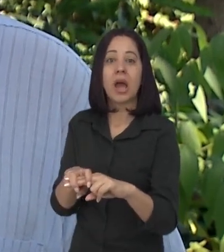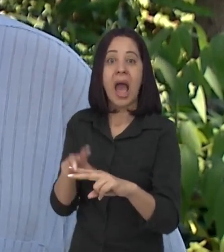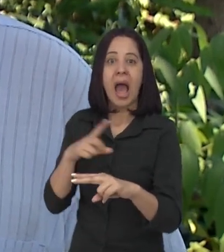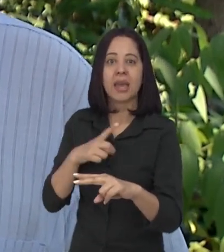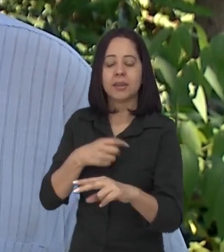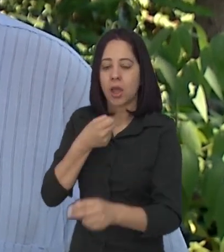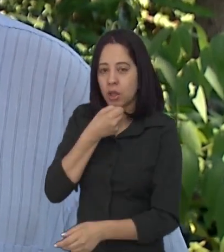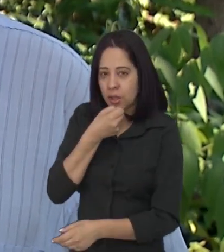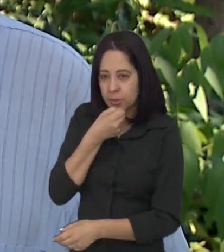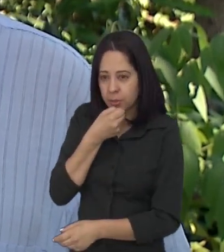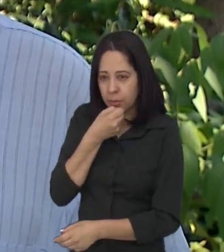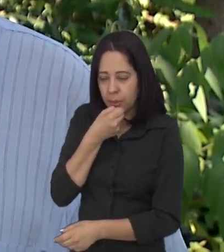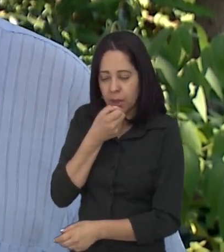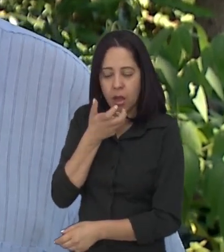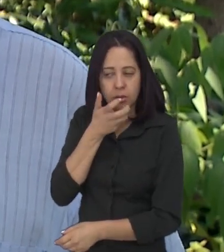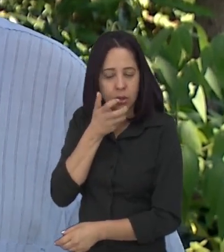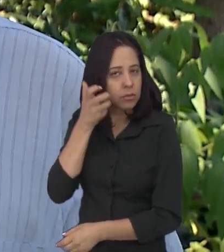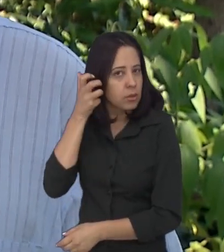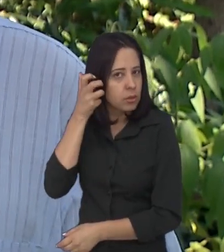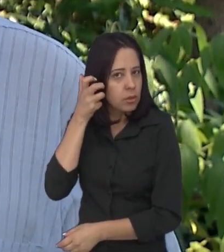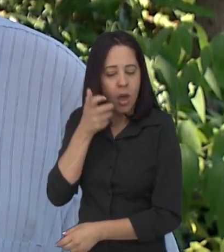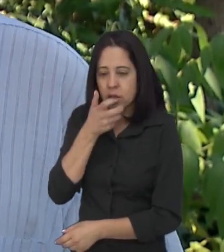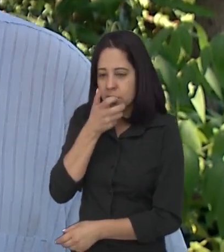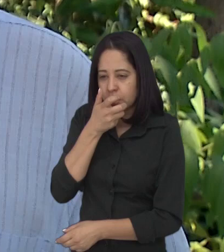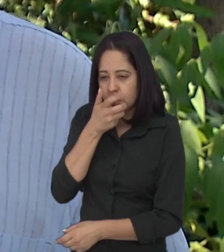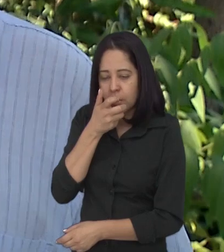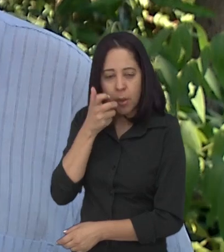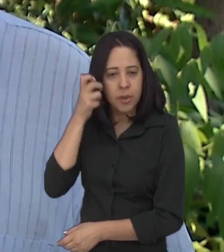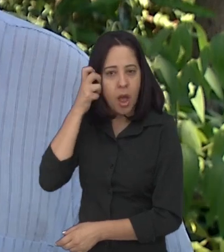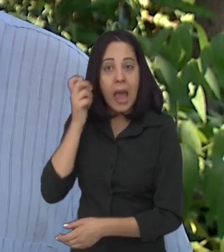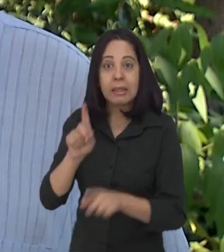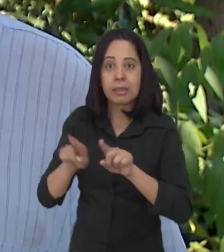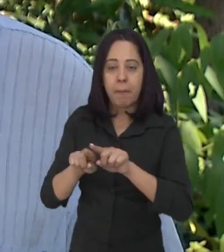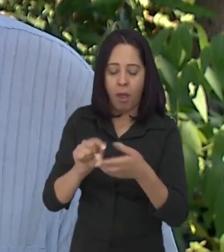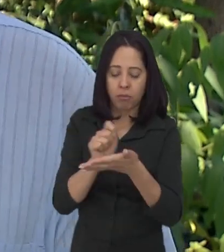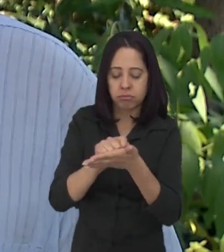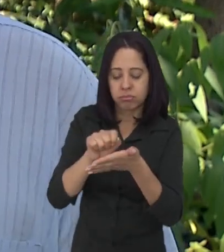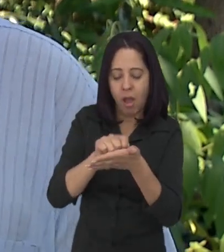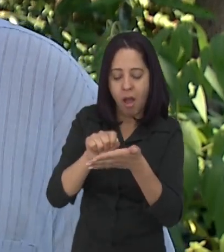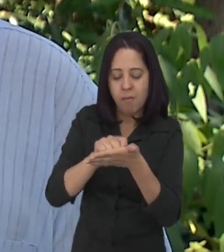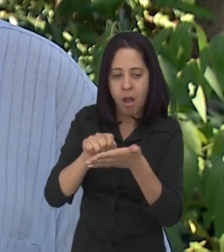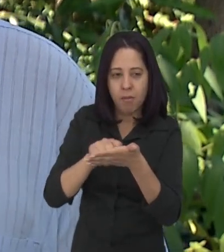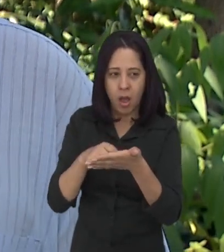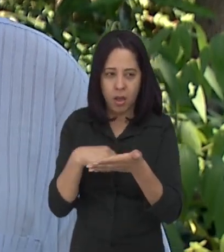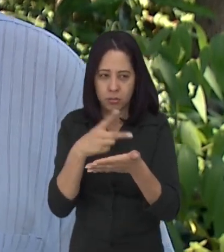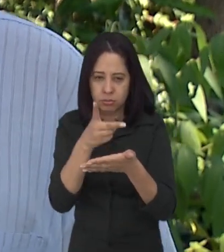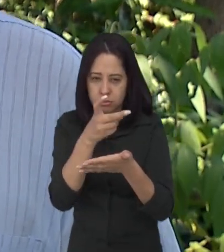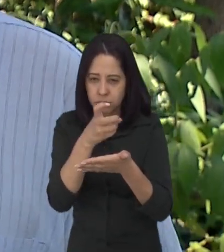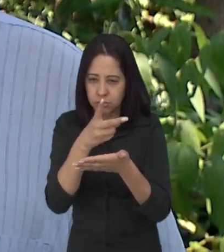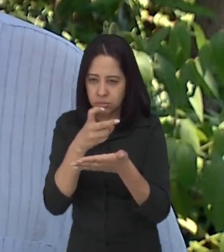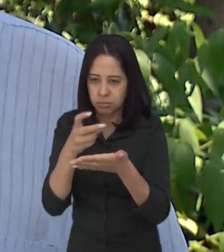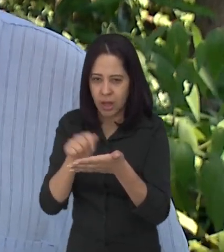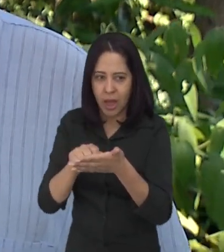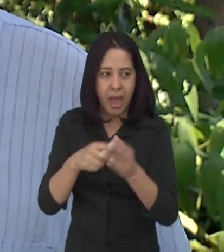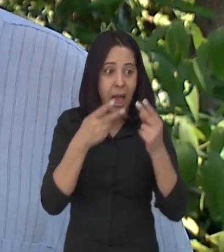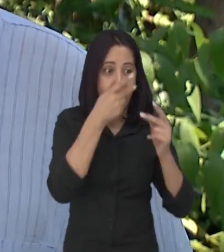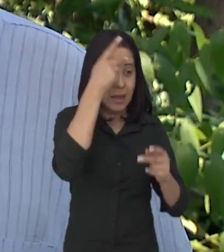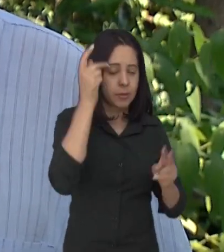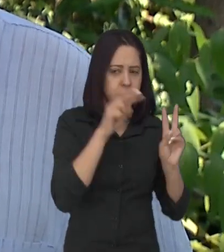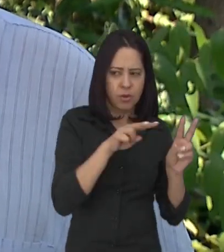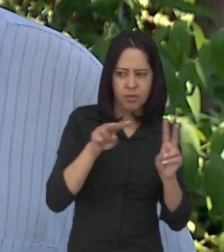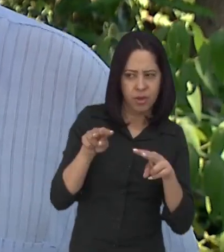um gravador, ouvia as gravações, ou gravava, fazia as anotações. Então tem pessoas que olhavam